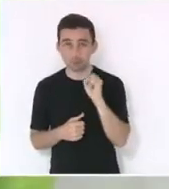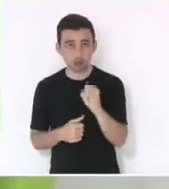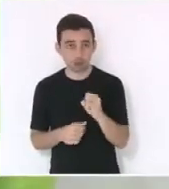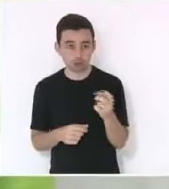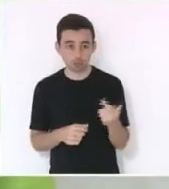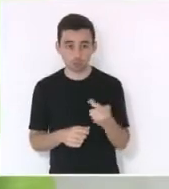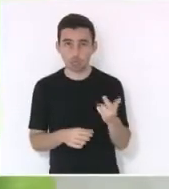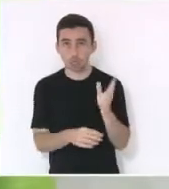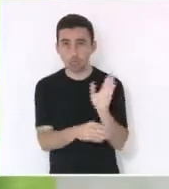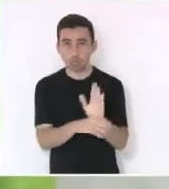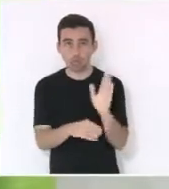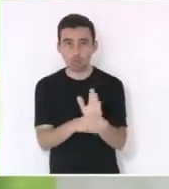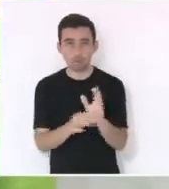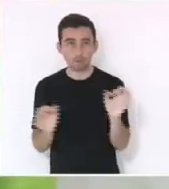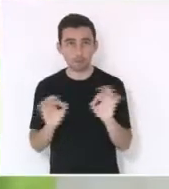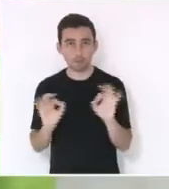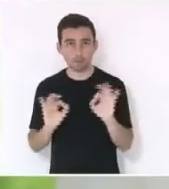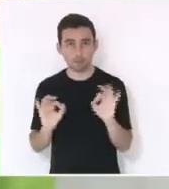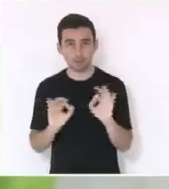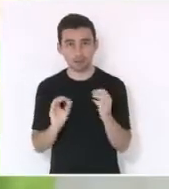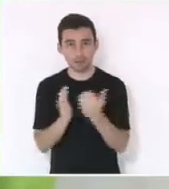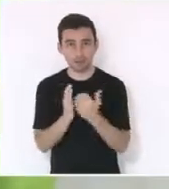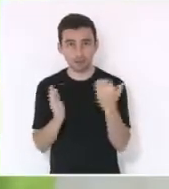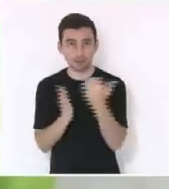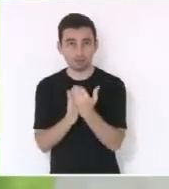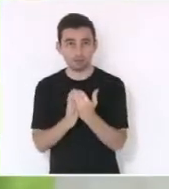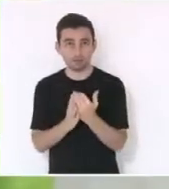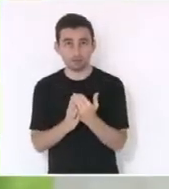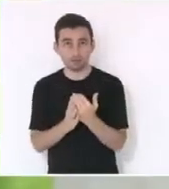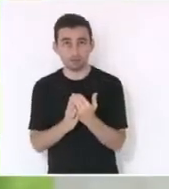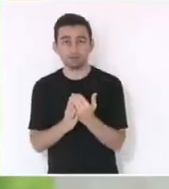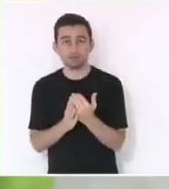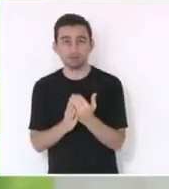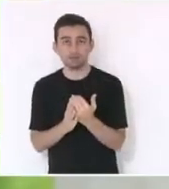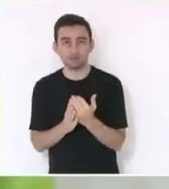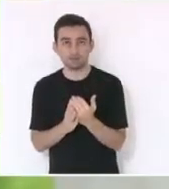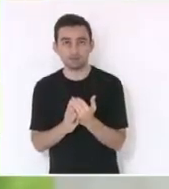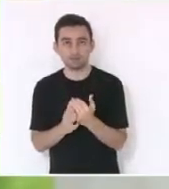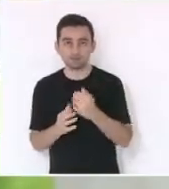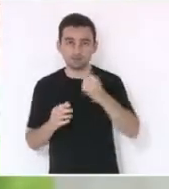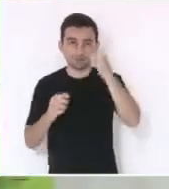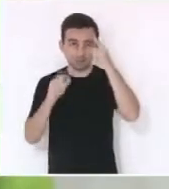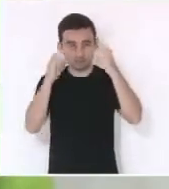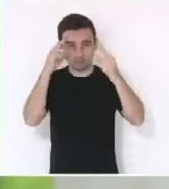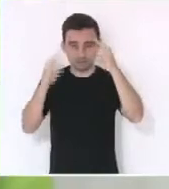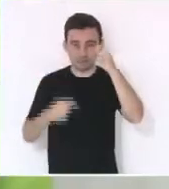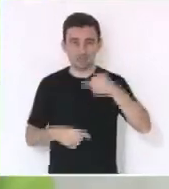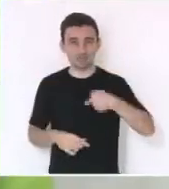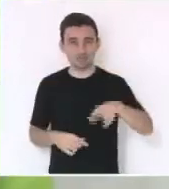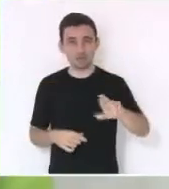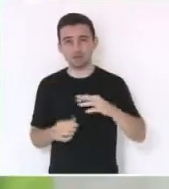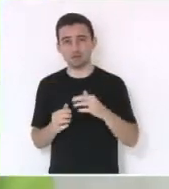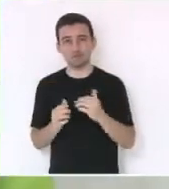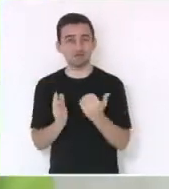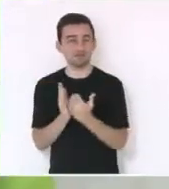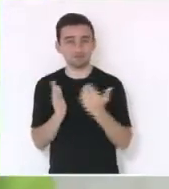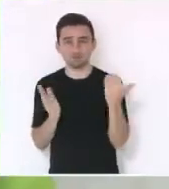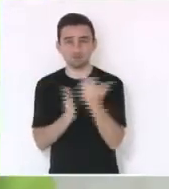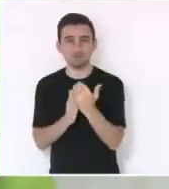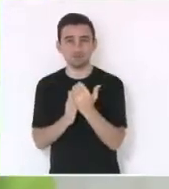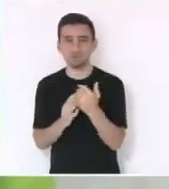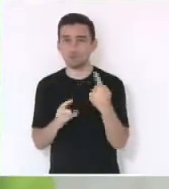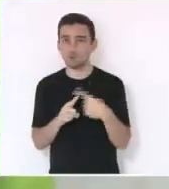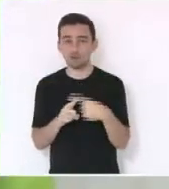cumplicidade, como eu disse, que transcende as fronteiras, as questões ideológicas, religiosas, porque o